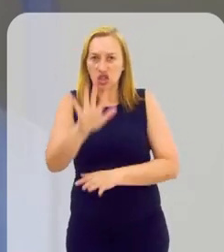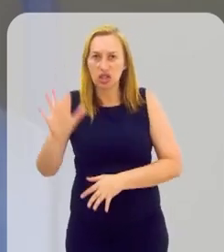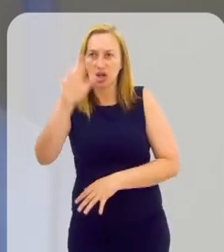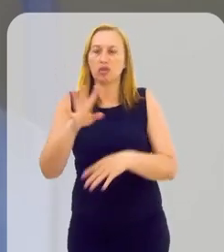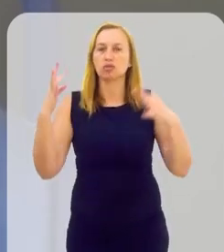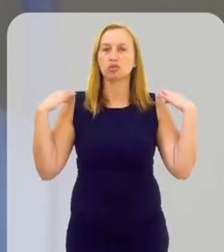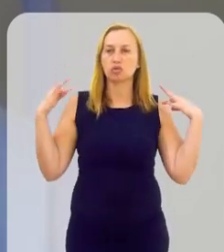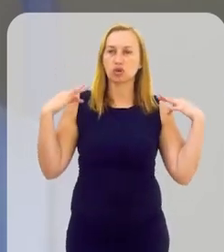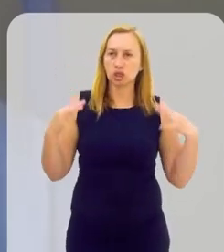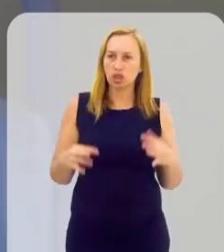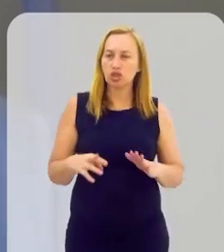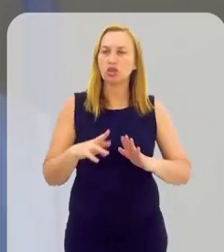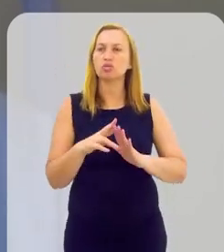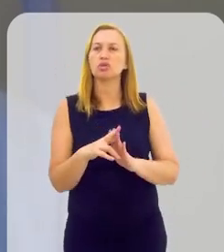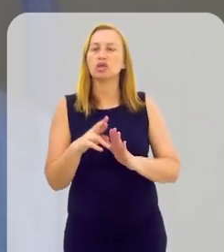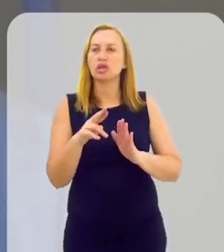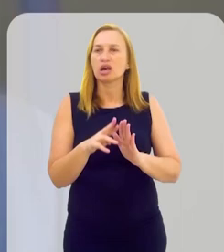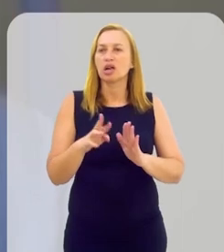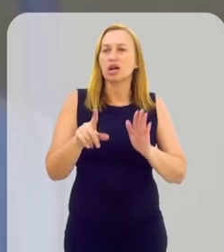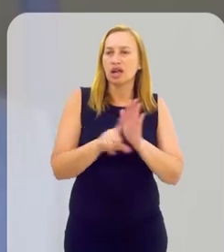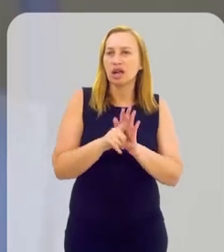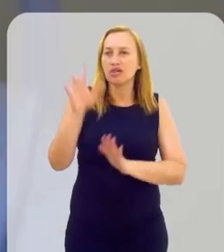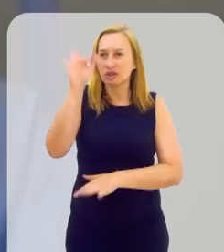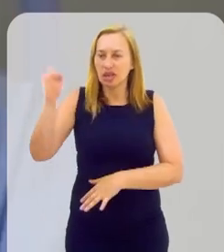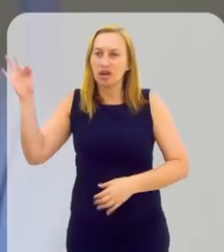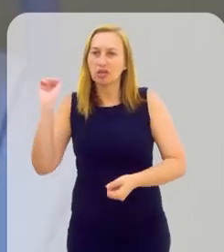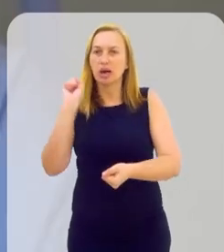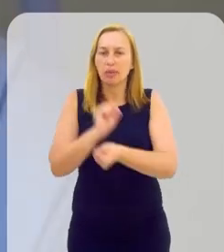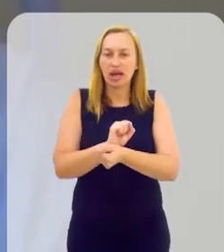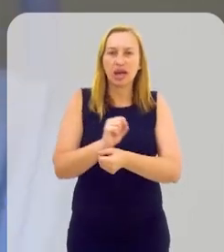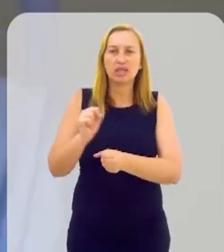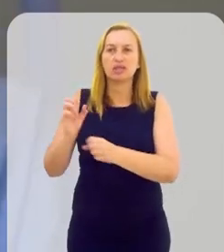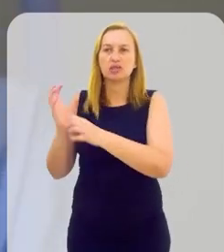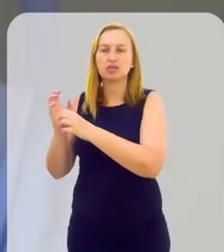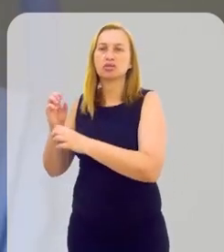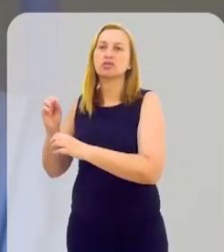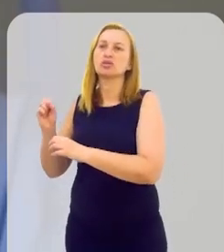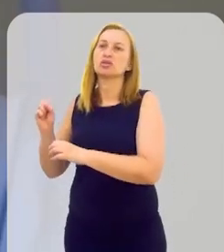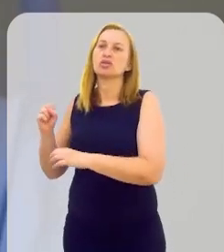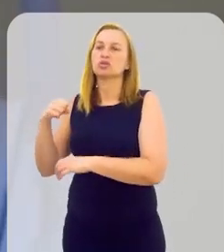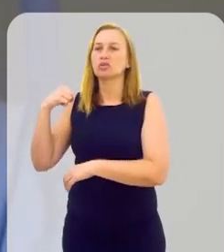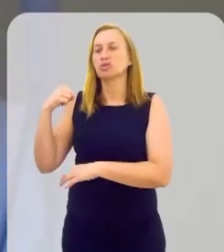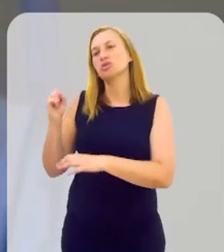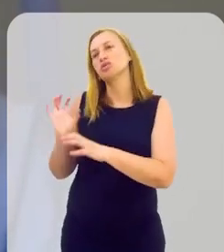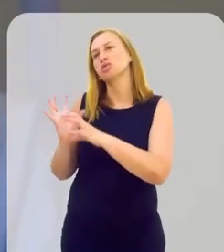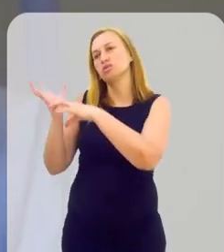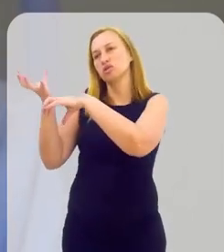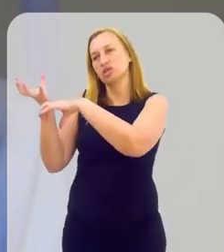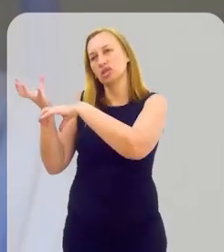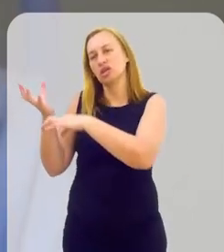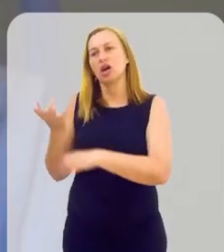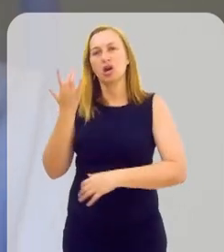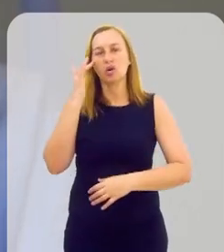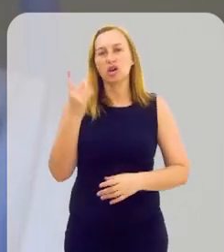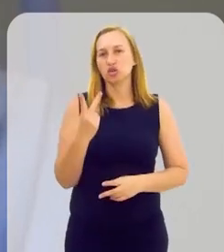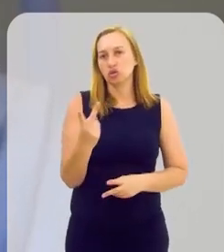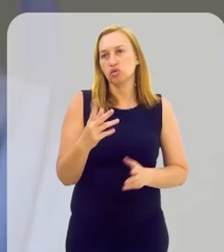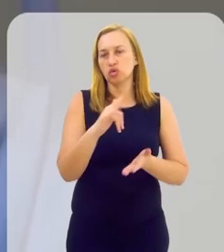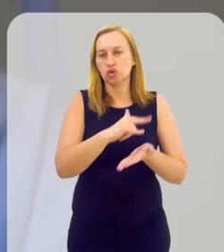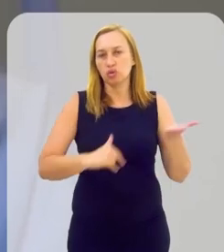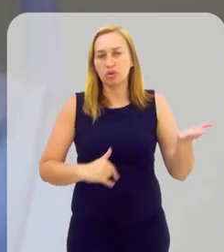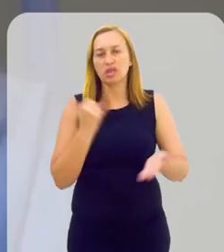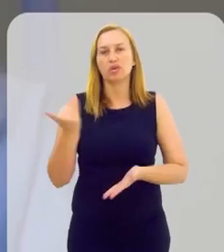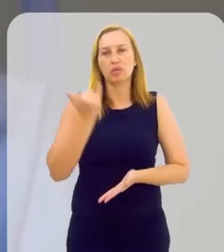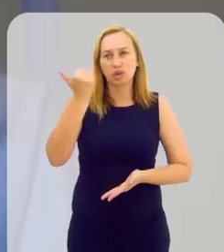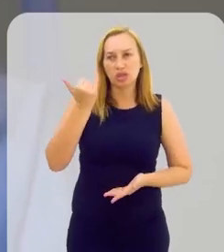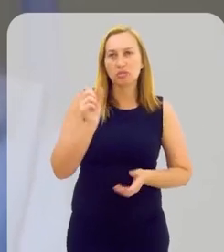em complementaridade, a Lei Geral do Turismo revigorada a nível federal, que está parada no Senado. Eu acho que os dois